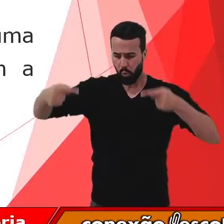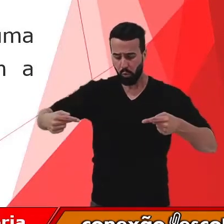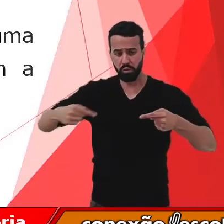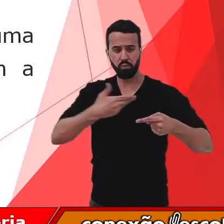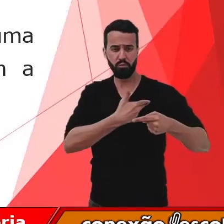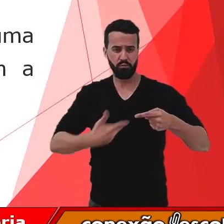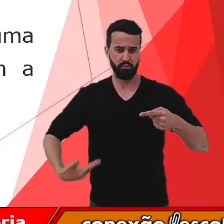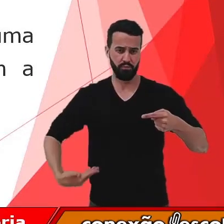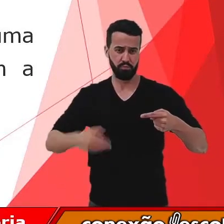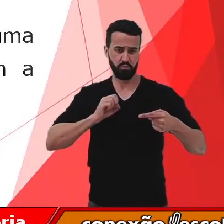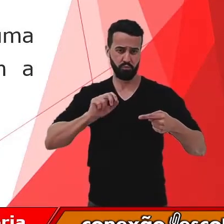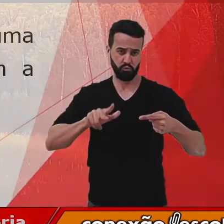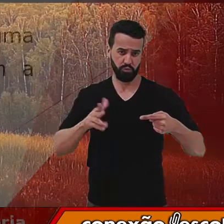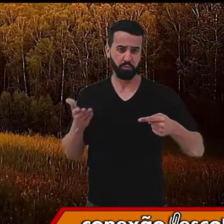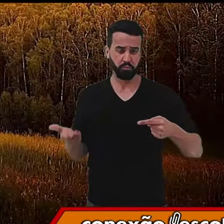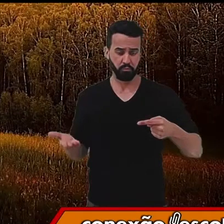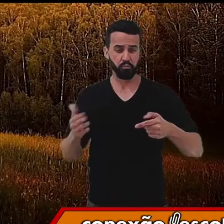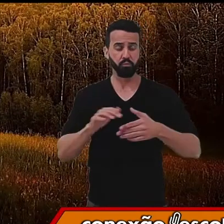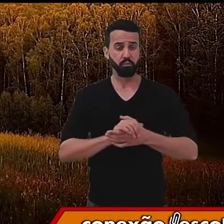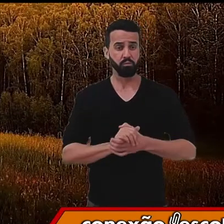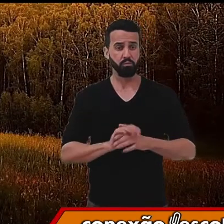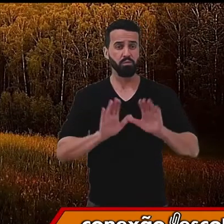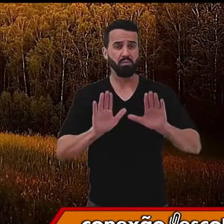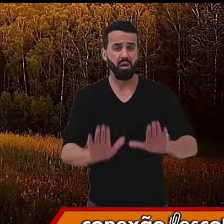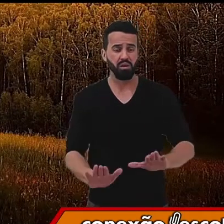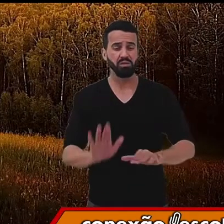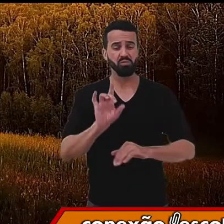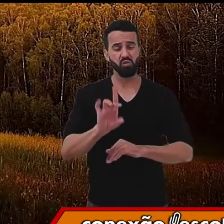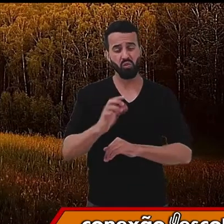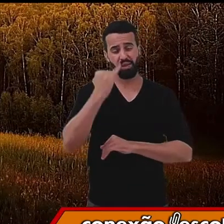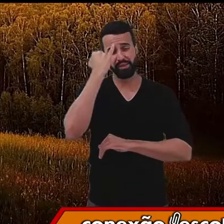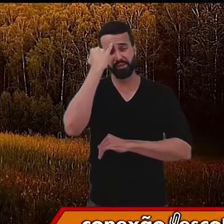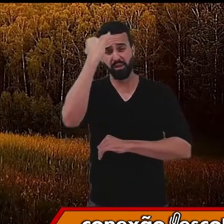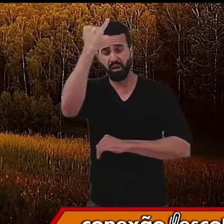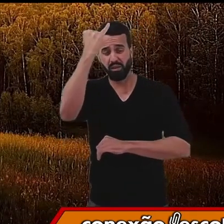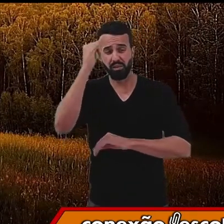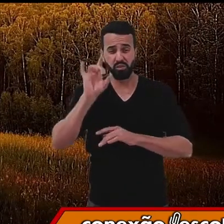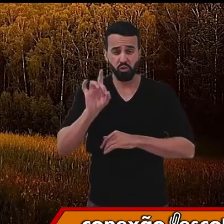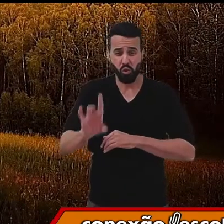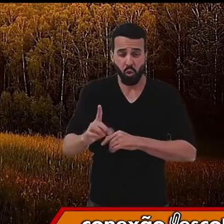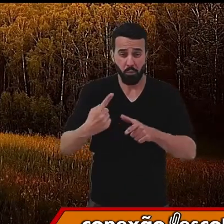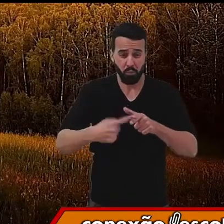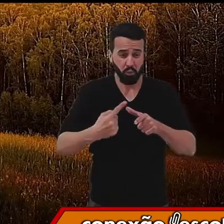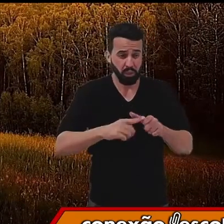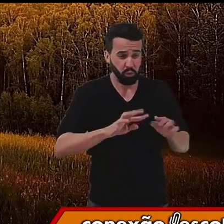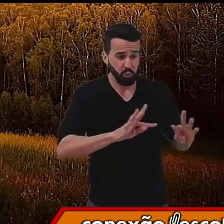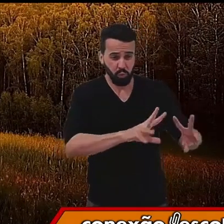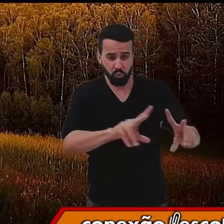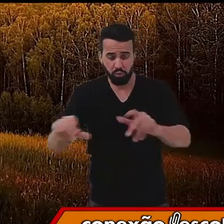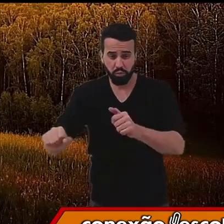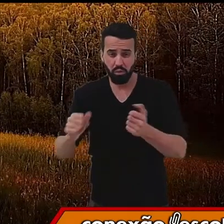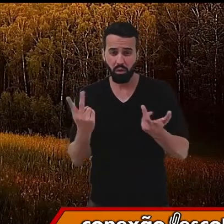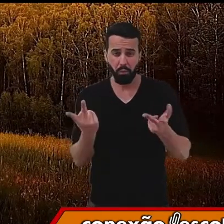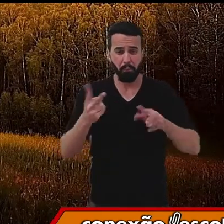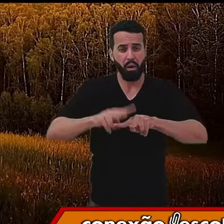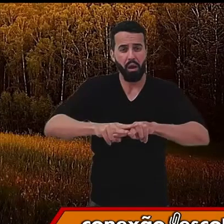governo. Mas também não passou de uma grande ideia, porque foram presos, foram